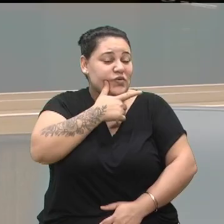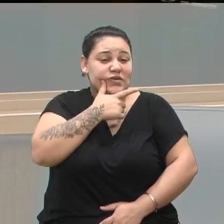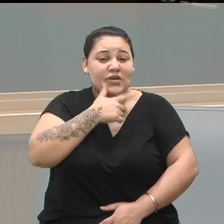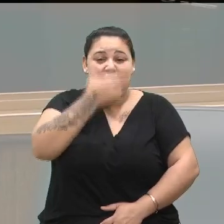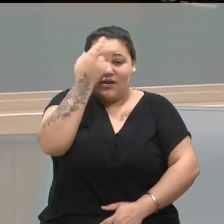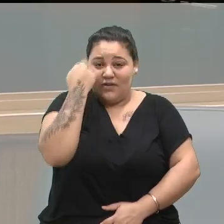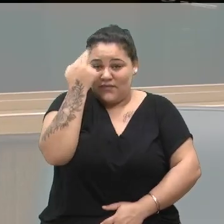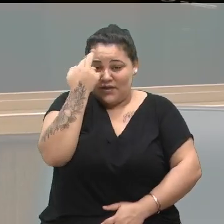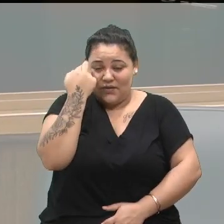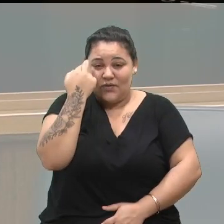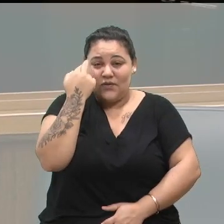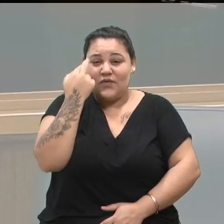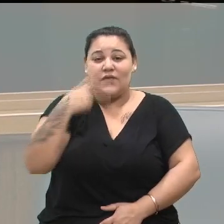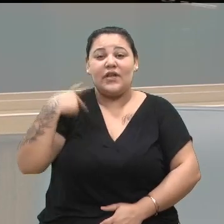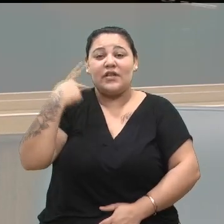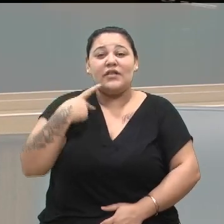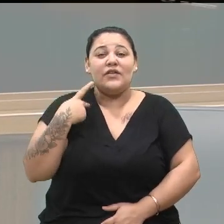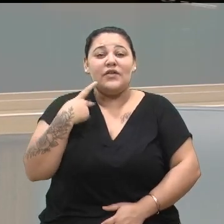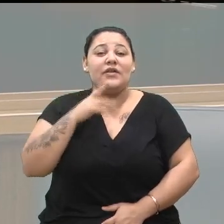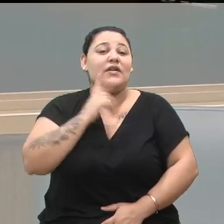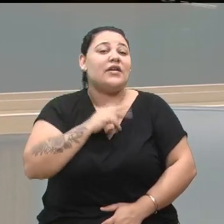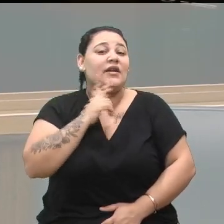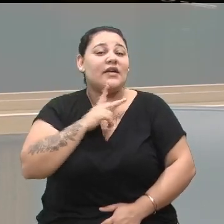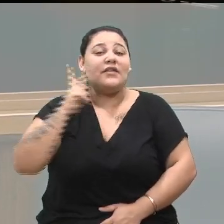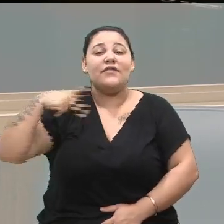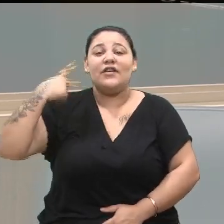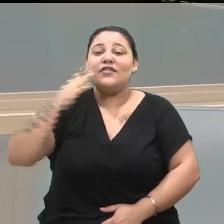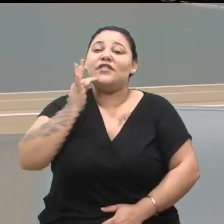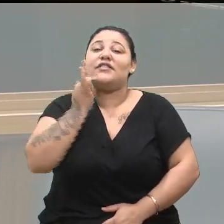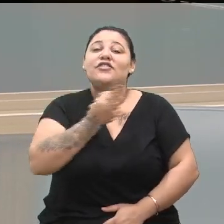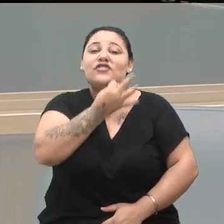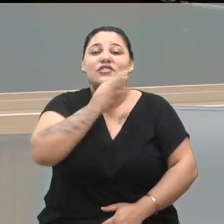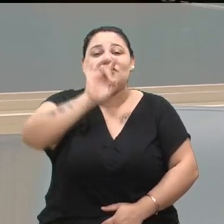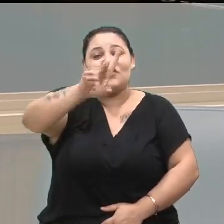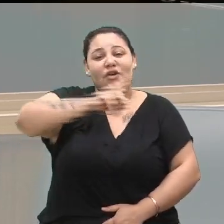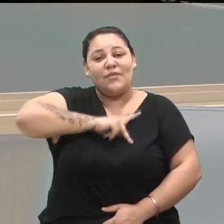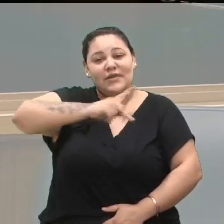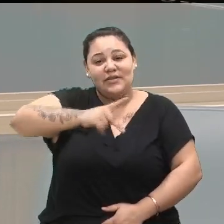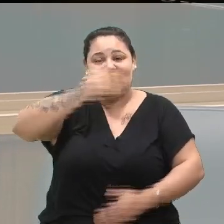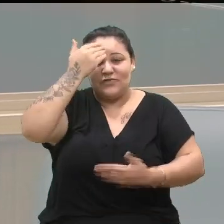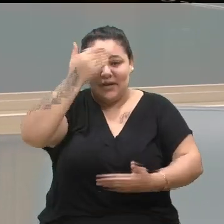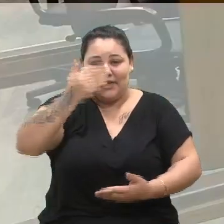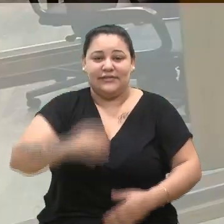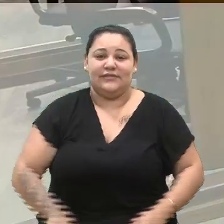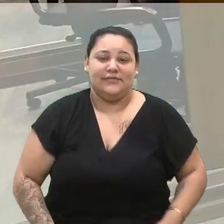Rafael Bueno, vereador Renato Oliveira e vereadora Tatiane Frisso. Era isso, senhora presidente.